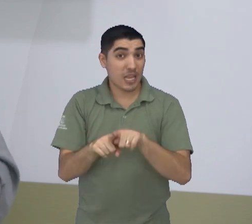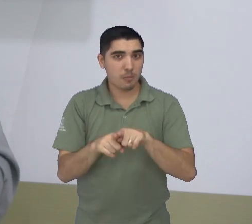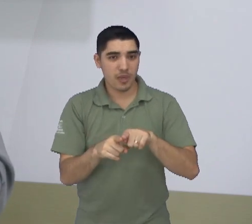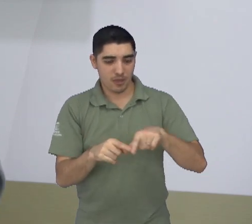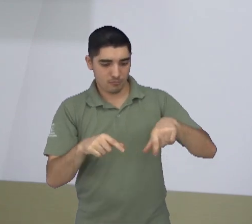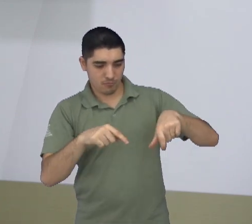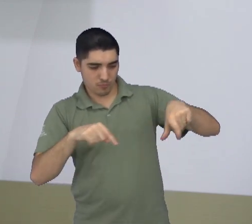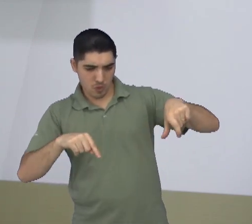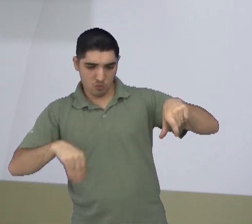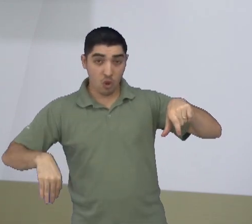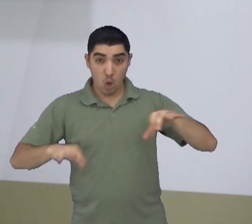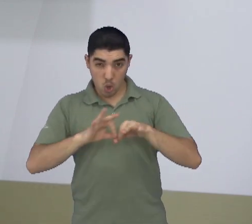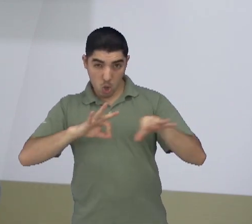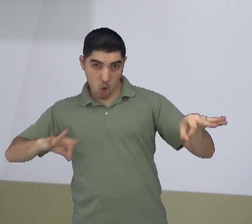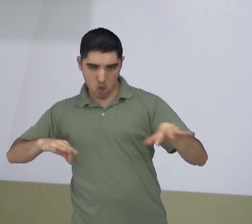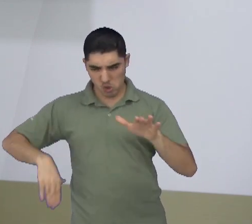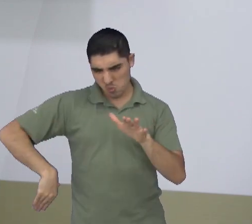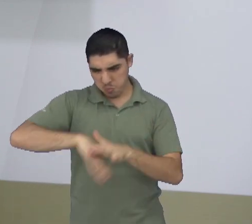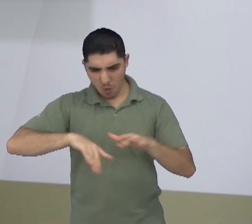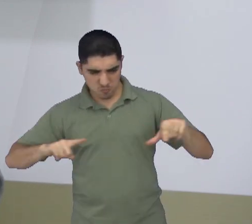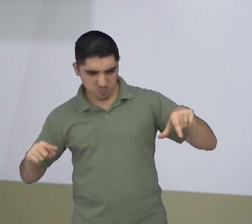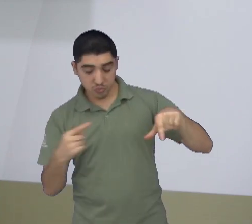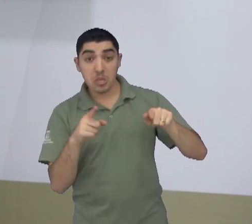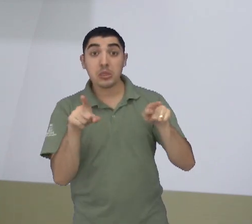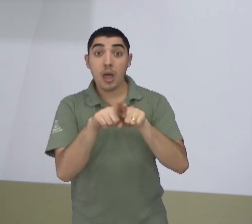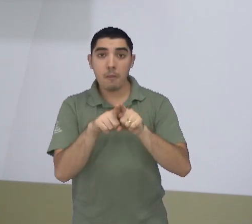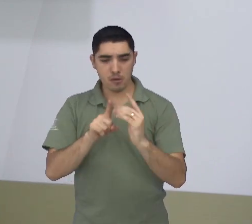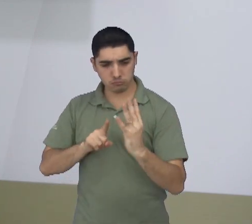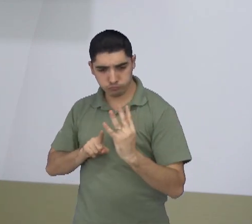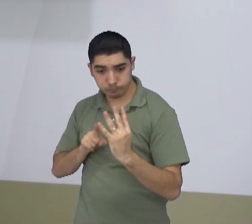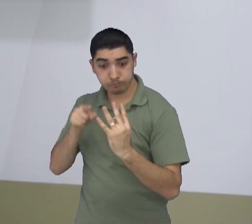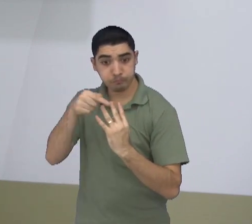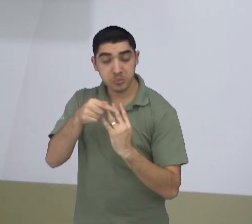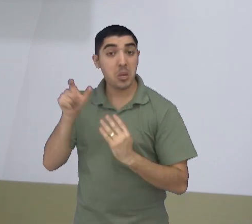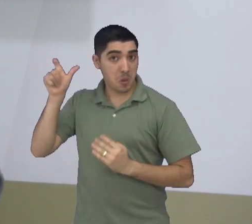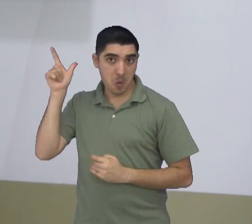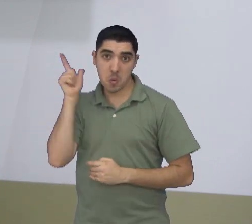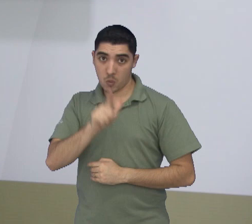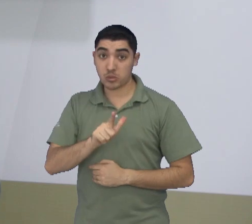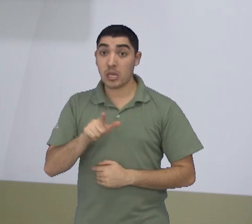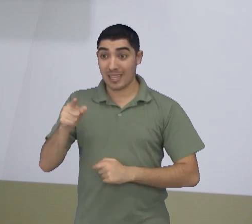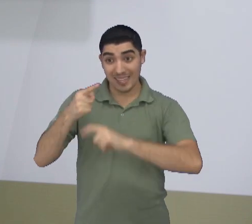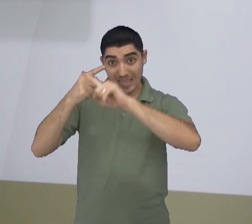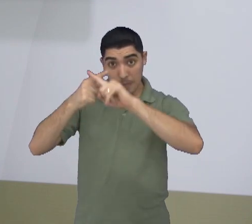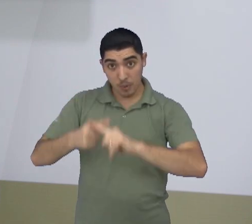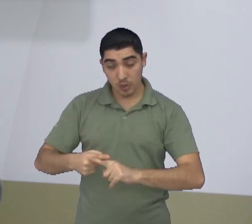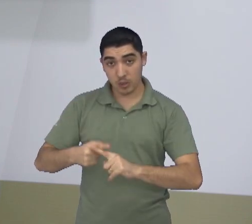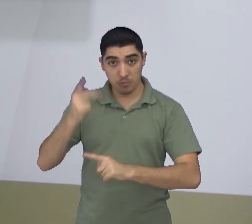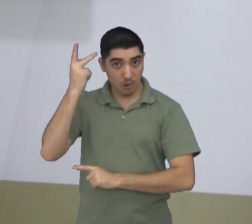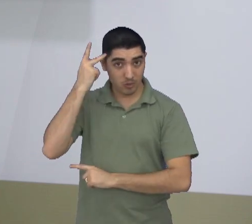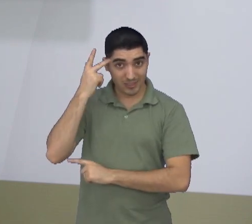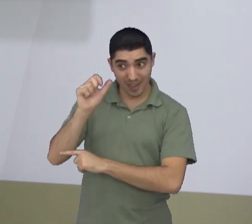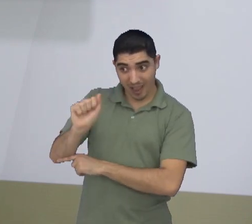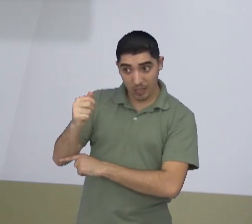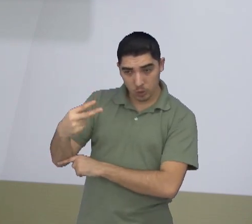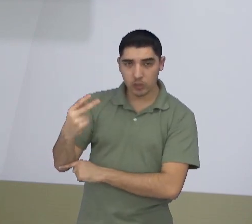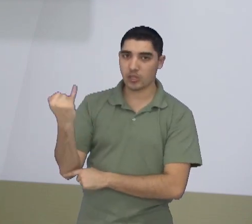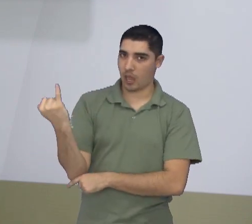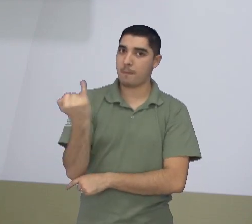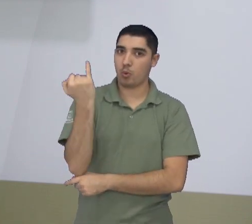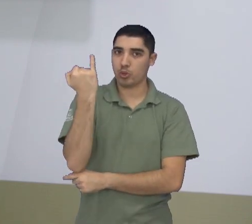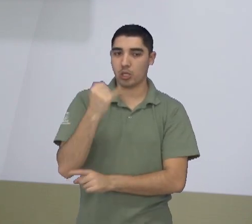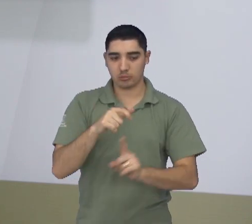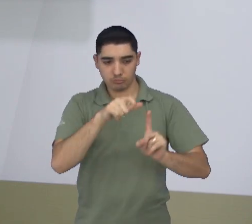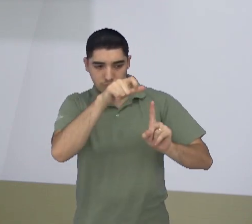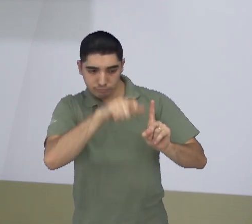área, boa bola parada. E num campeonato como a Série A2, é importantíssimo ter um jogador com esses recursos para poder